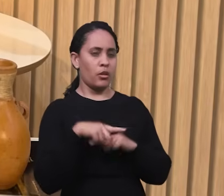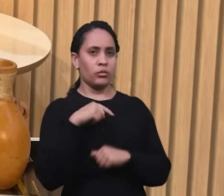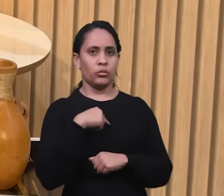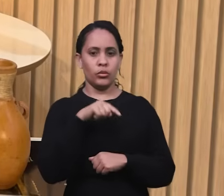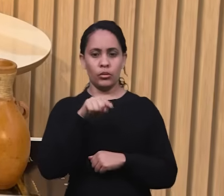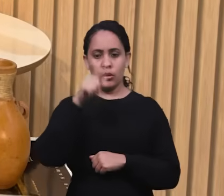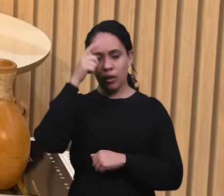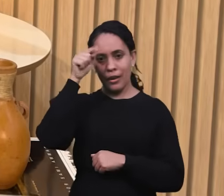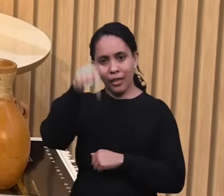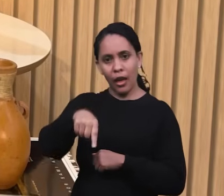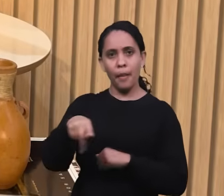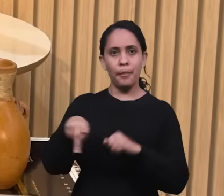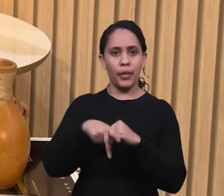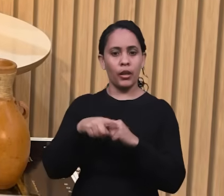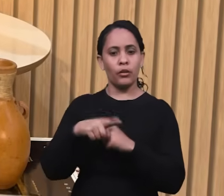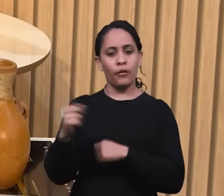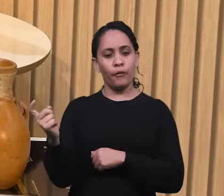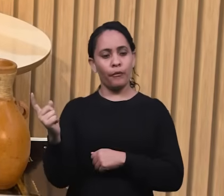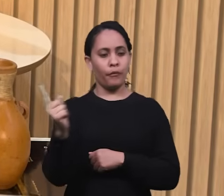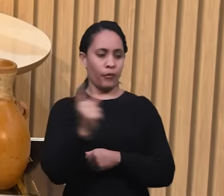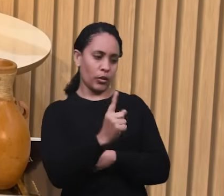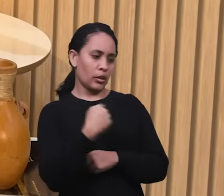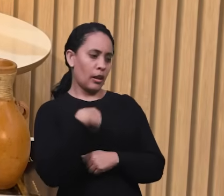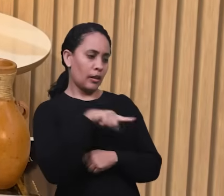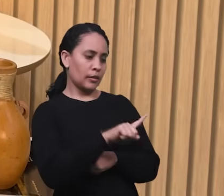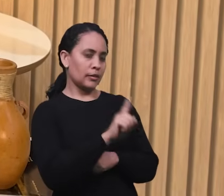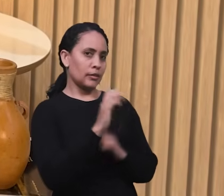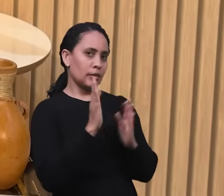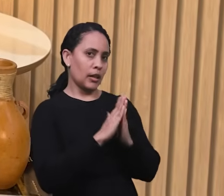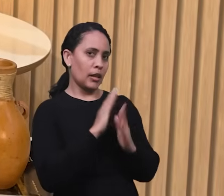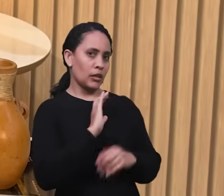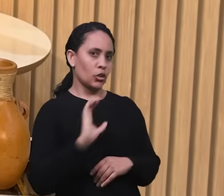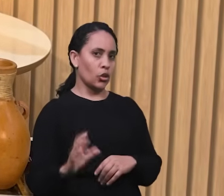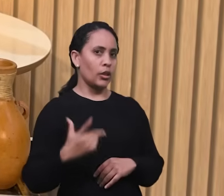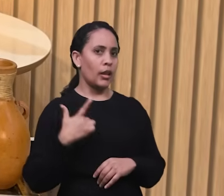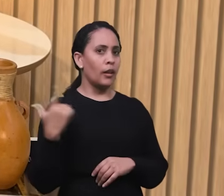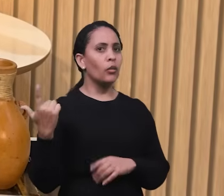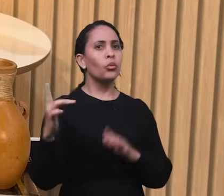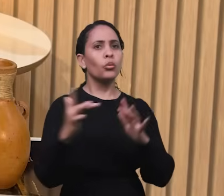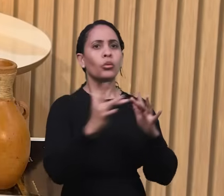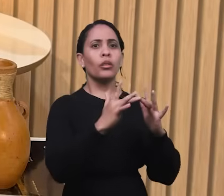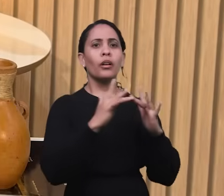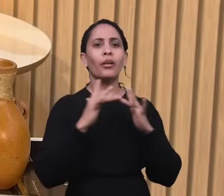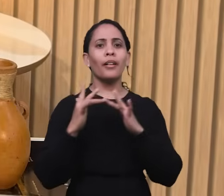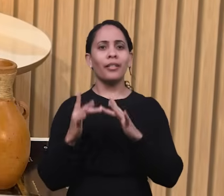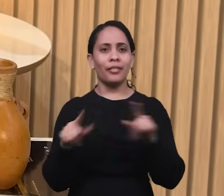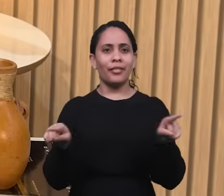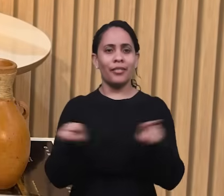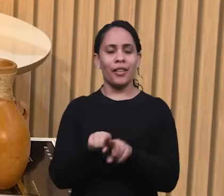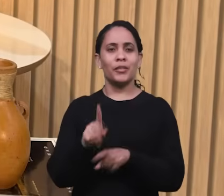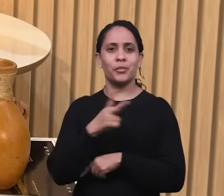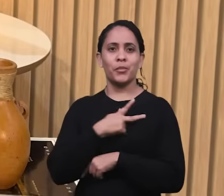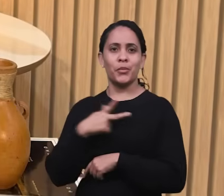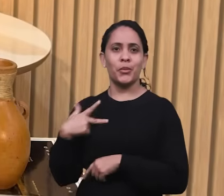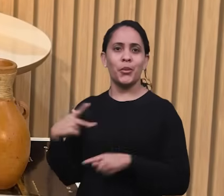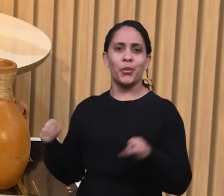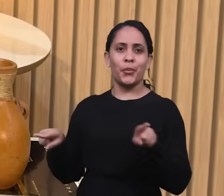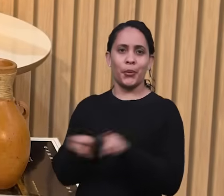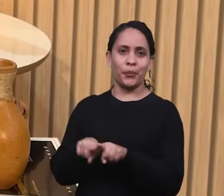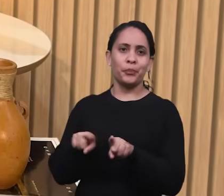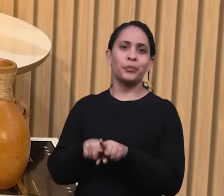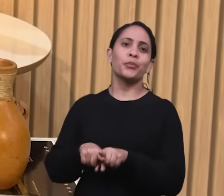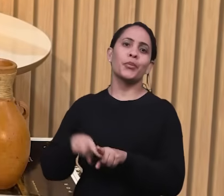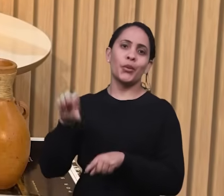revelou para ele que fosse à casa de Cornélio. Então, muito desses contatos com esses pastores do sul e sudeste da